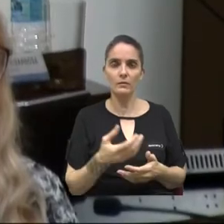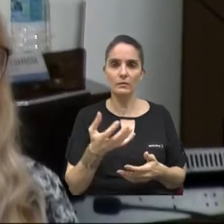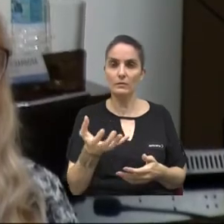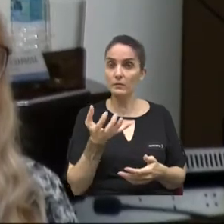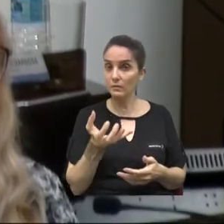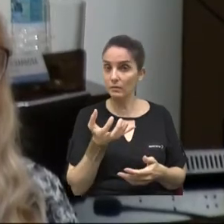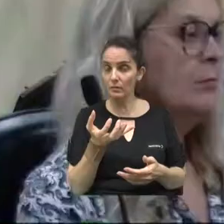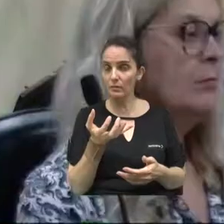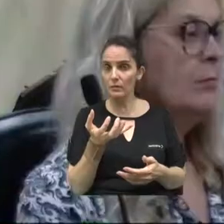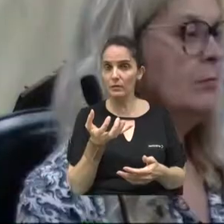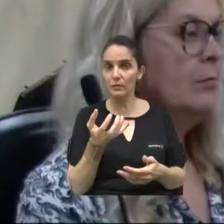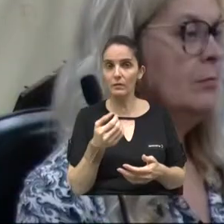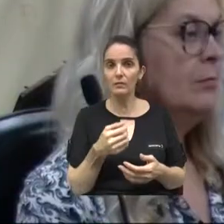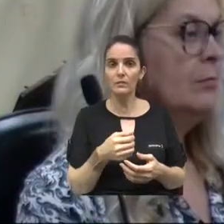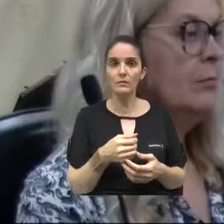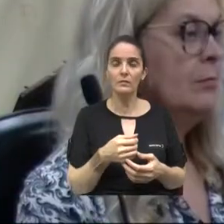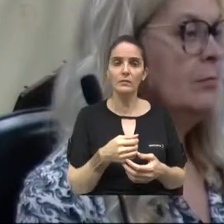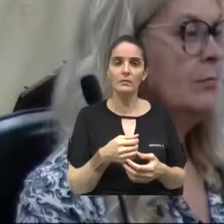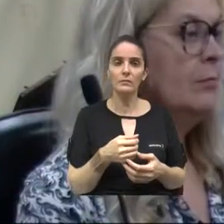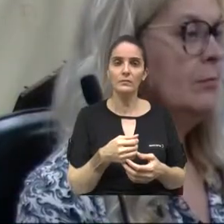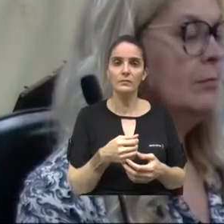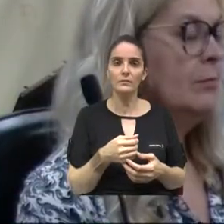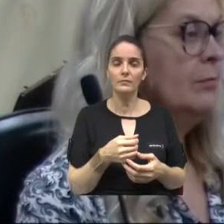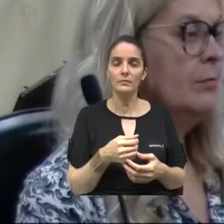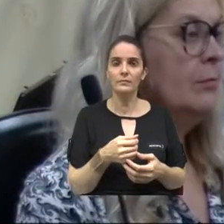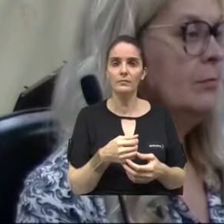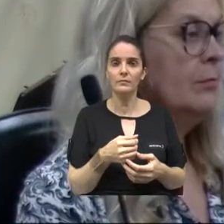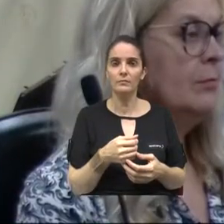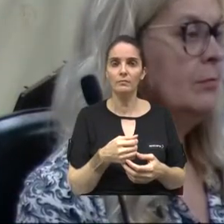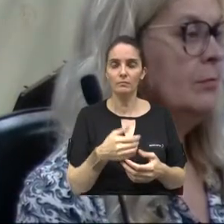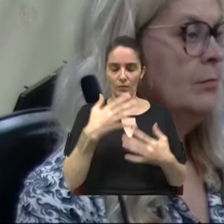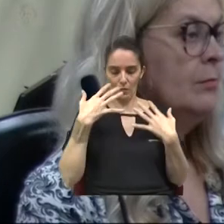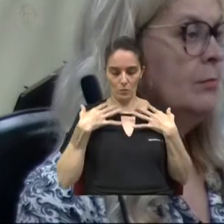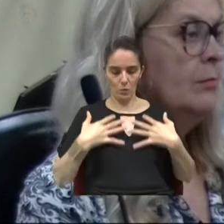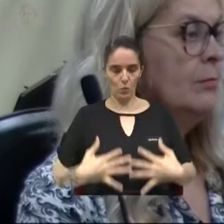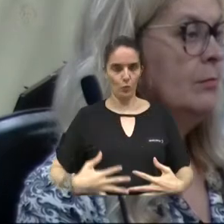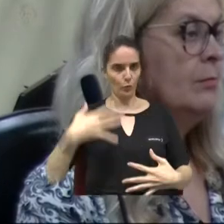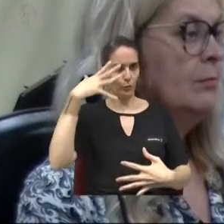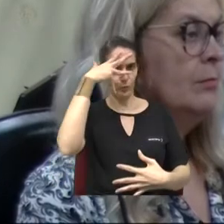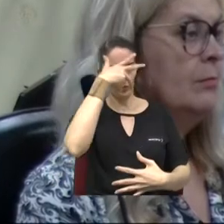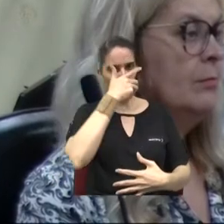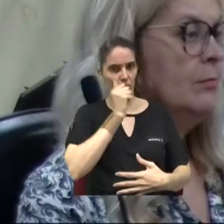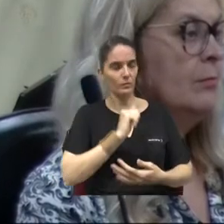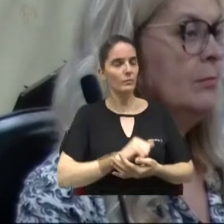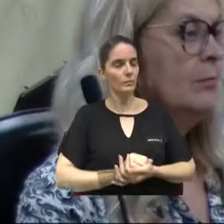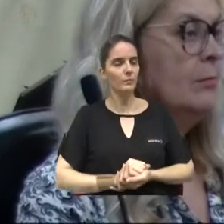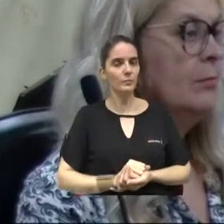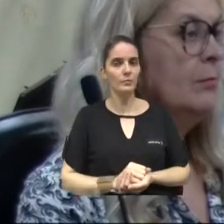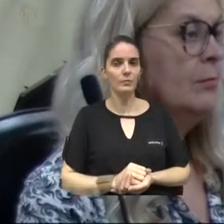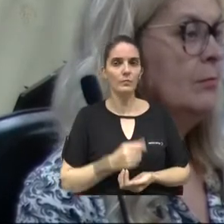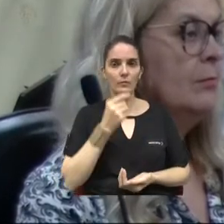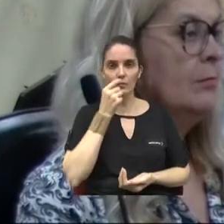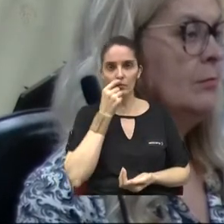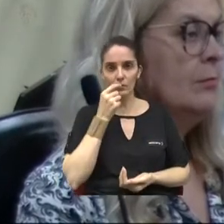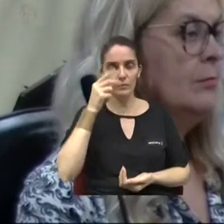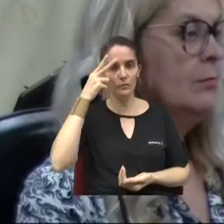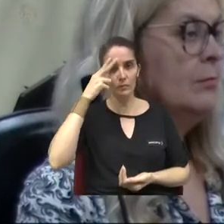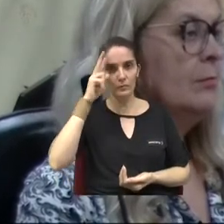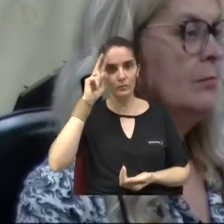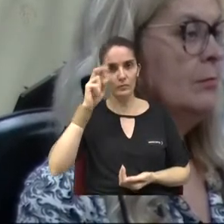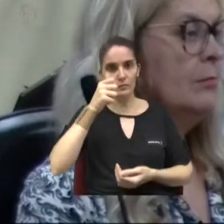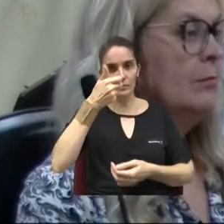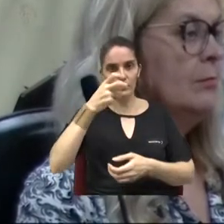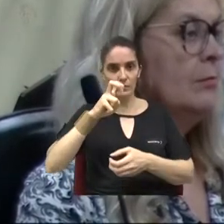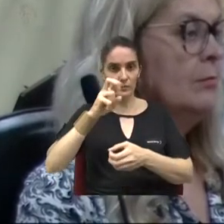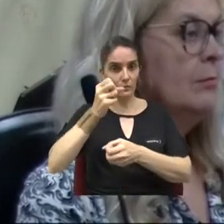buscando alternativas, né, para uma aparência melhor. E eu me recordo que, né, há 15 anos